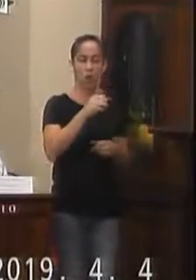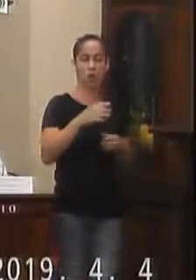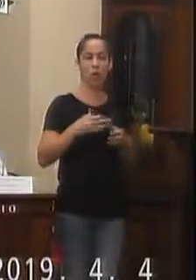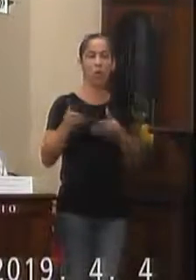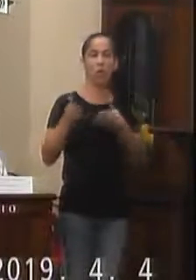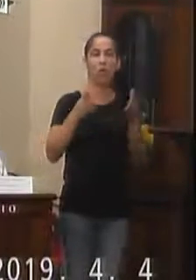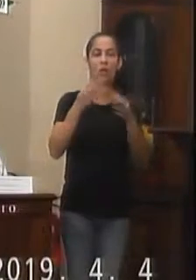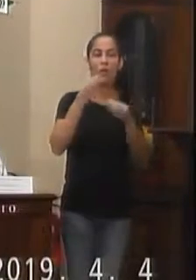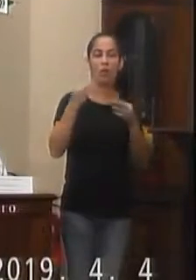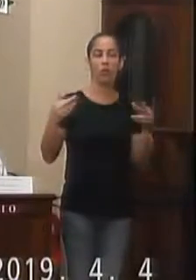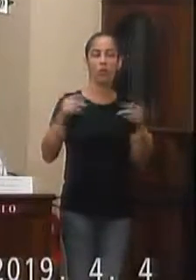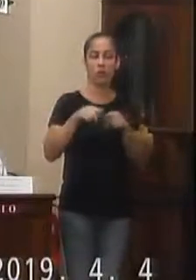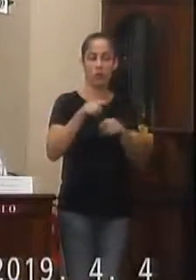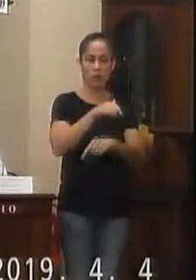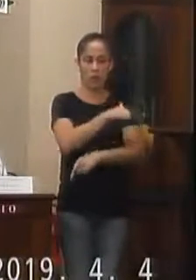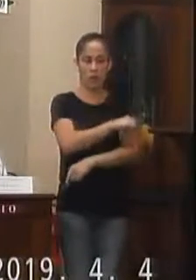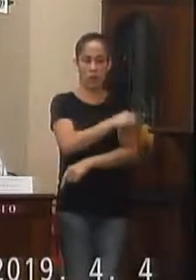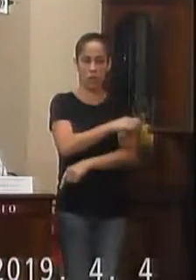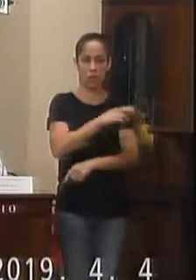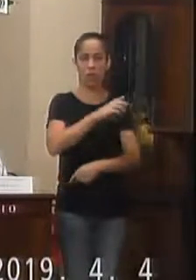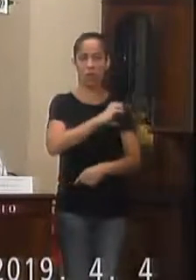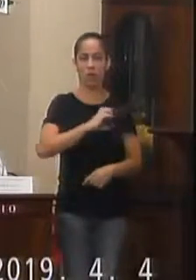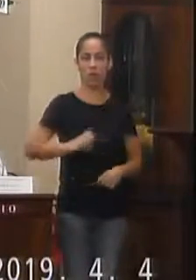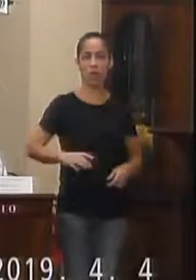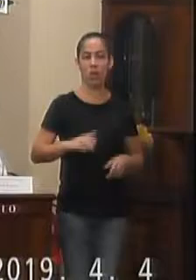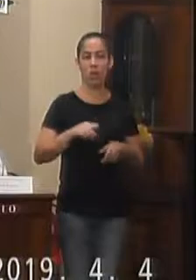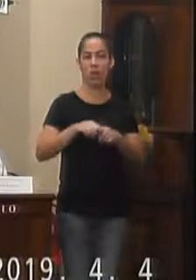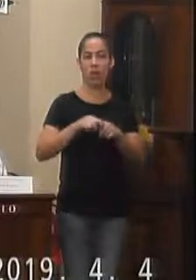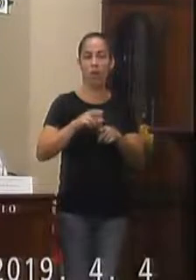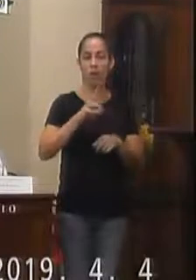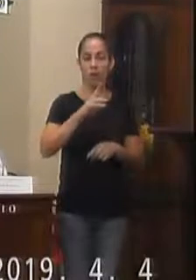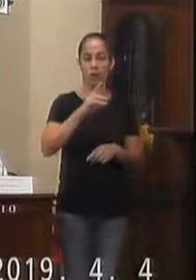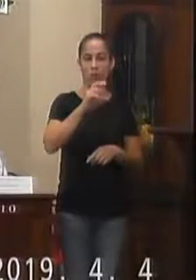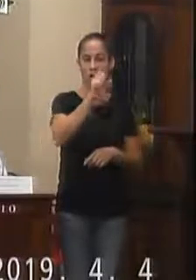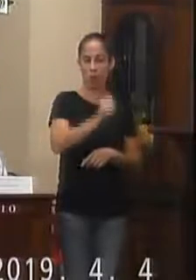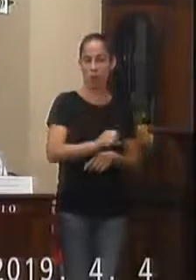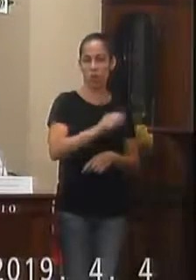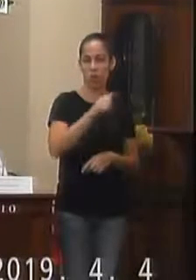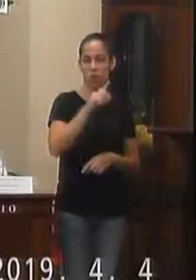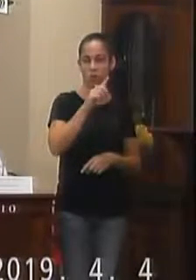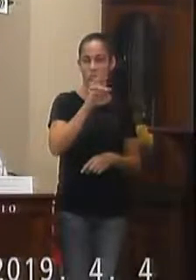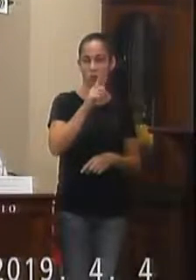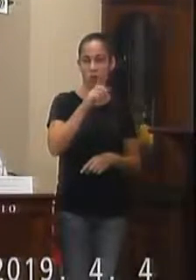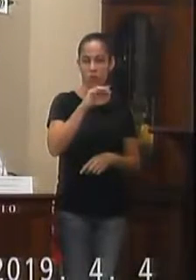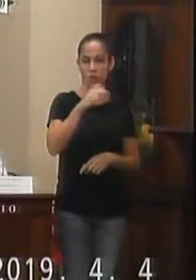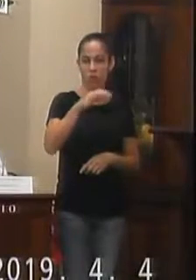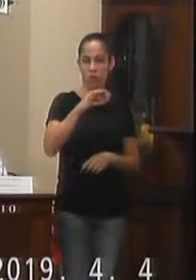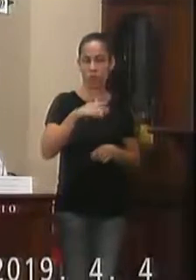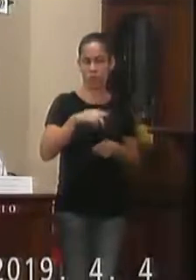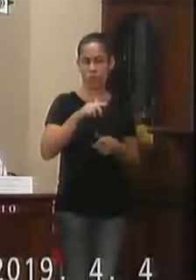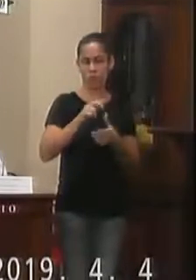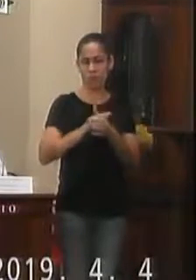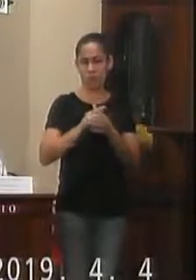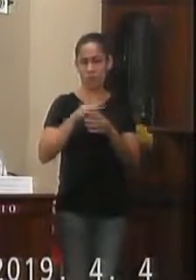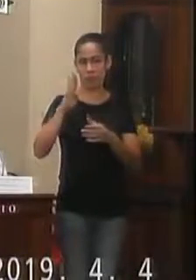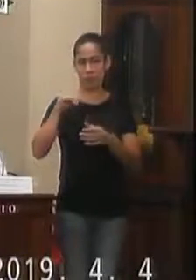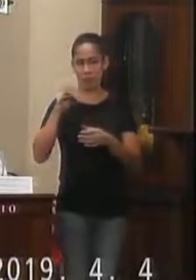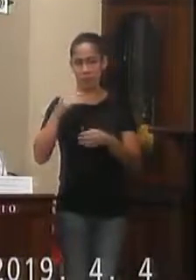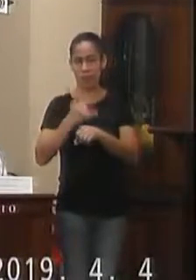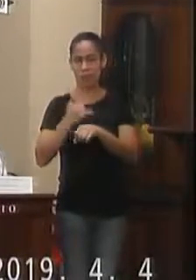de mercadorias na região sul-fluminense, pois as rodovias acima citadas dão acesso aos municípios da região Valença, Barra do Piraí, Barra Mansa, Volta Redonda,